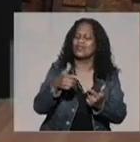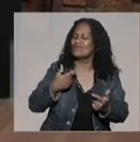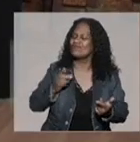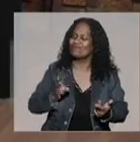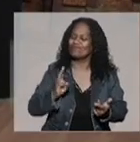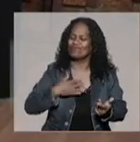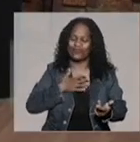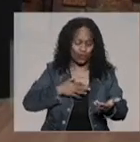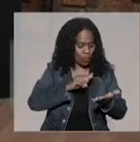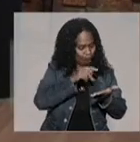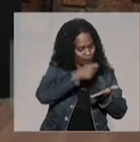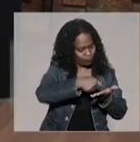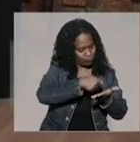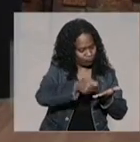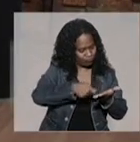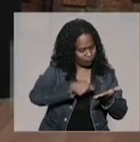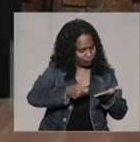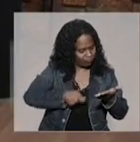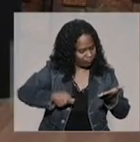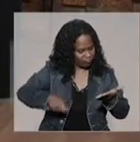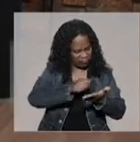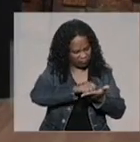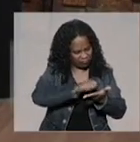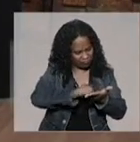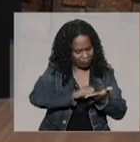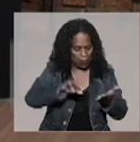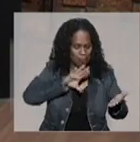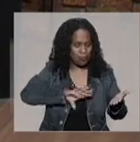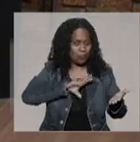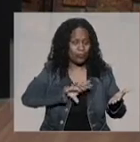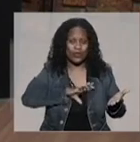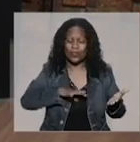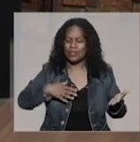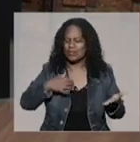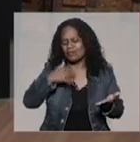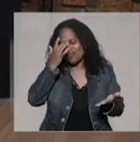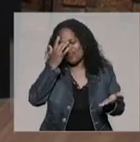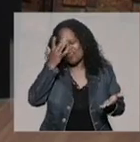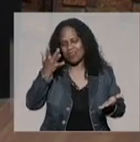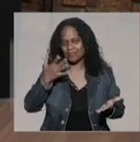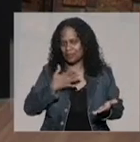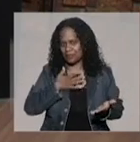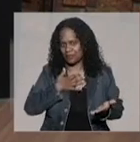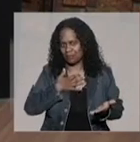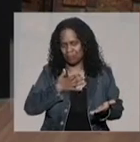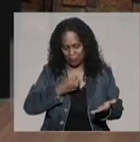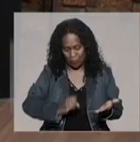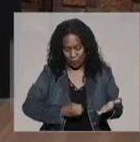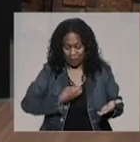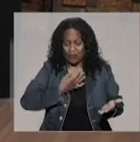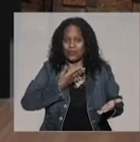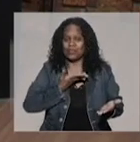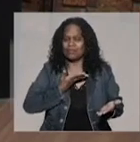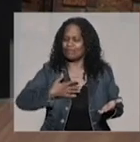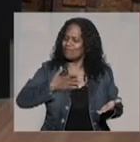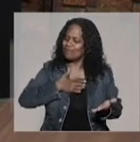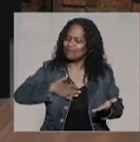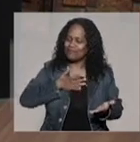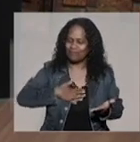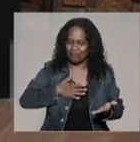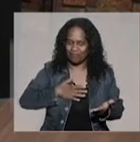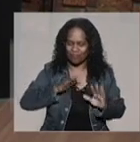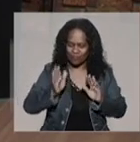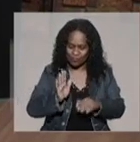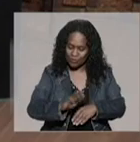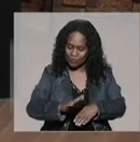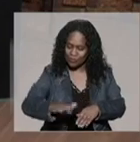escrever. As minhas redações, o português, eu sempre tive facilidade, poesias, desde criança. Então